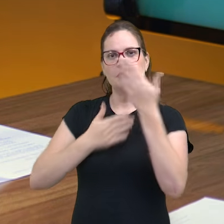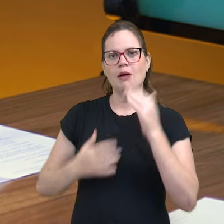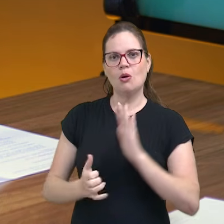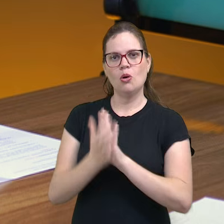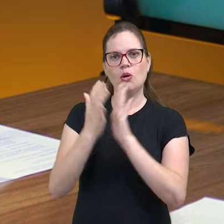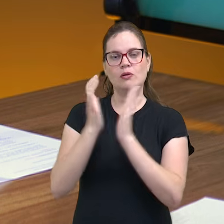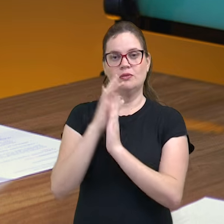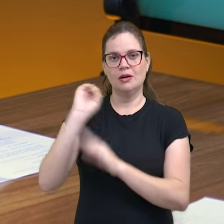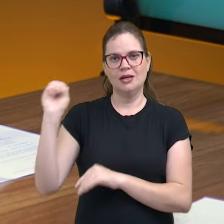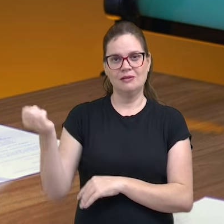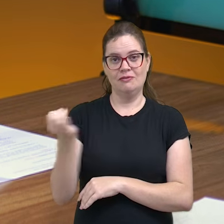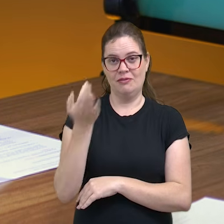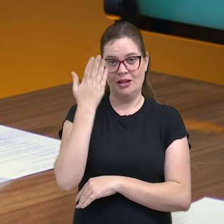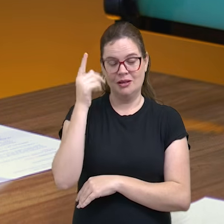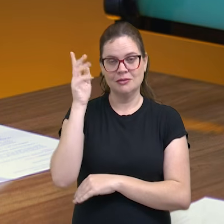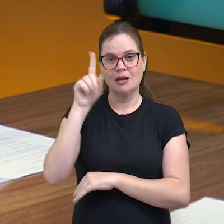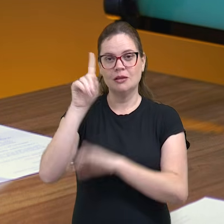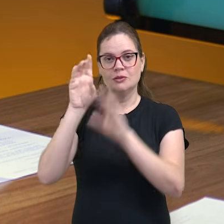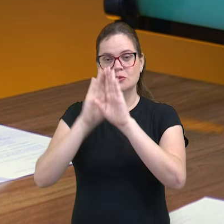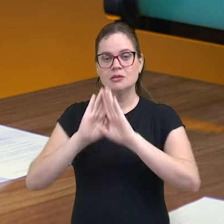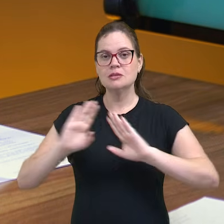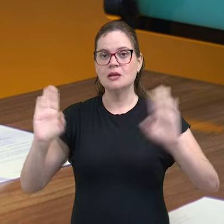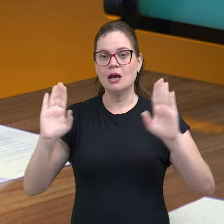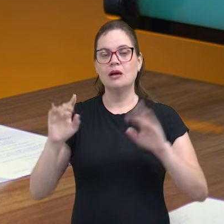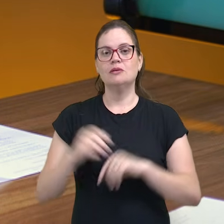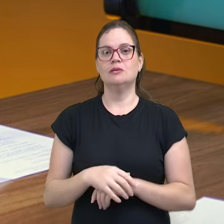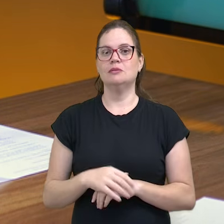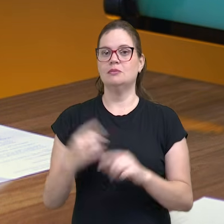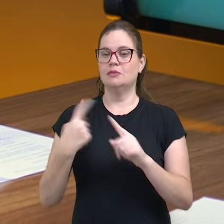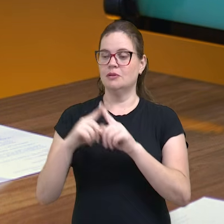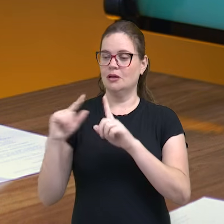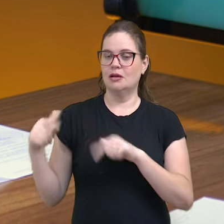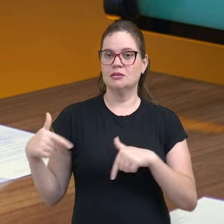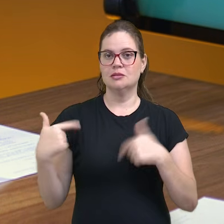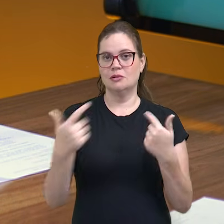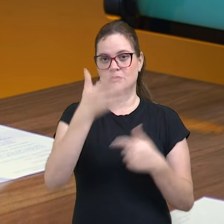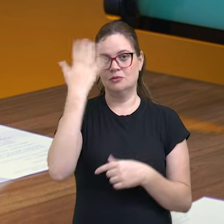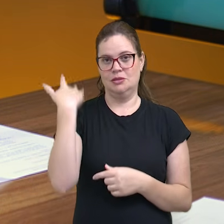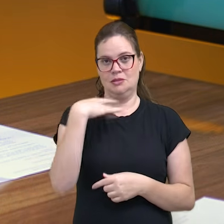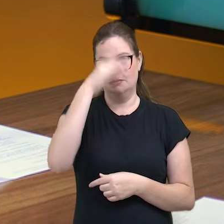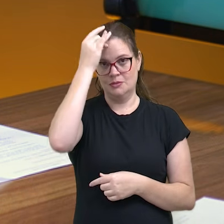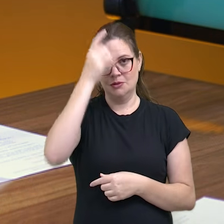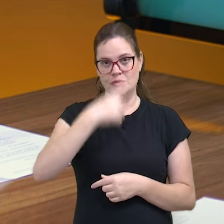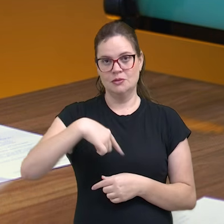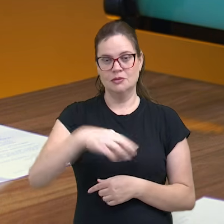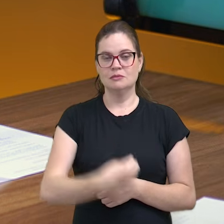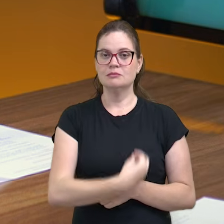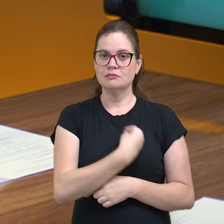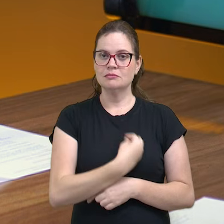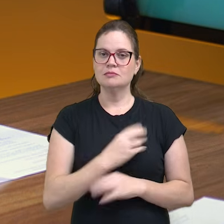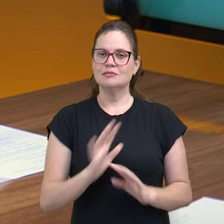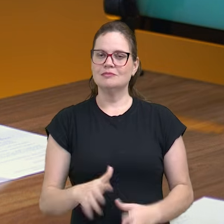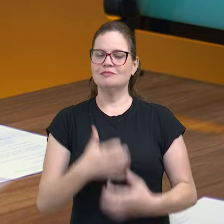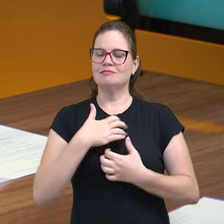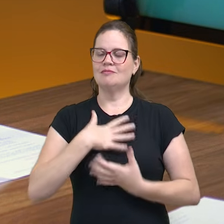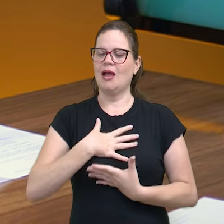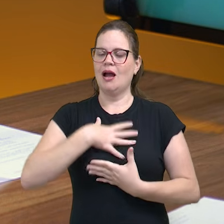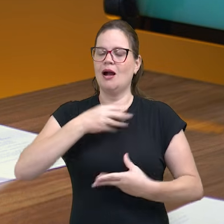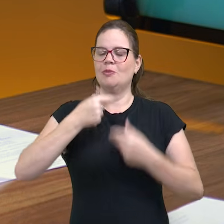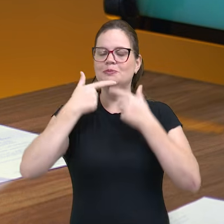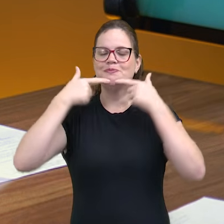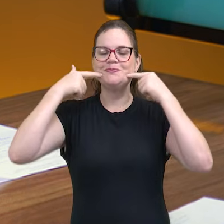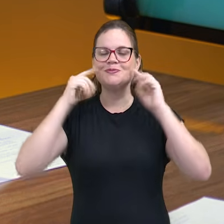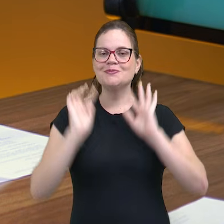louvor que vem da eternidade, ele é um louvor revelado, é um louvor que veio pela operação do Espírito